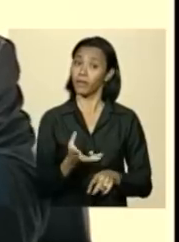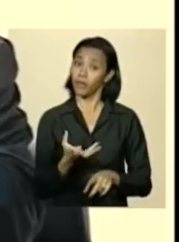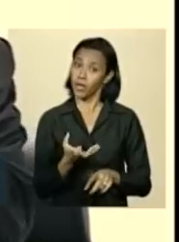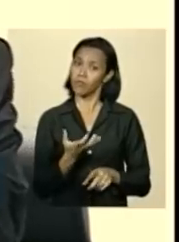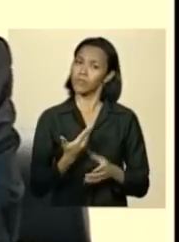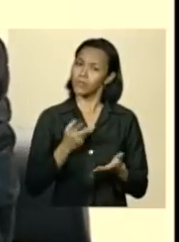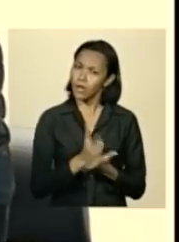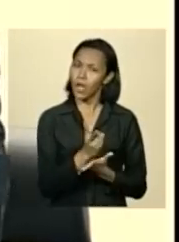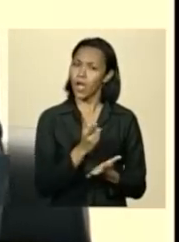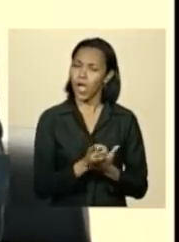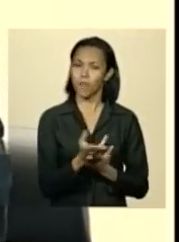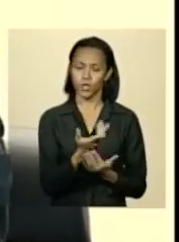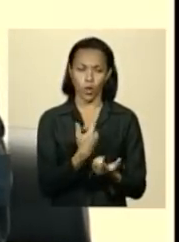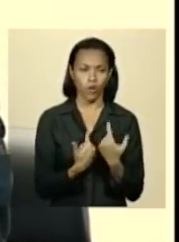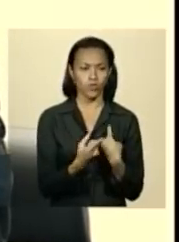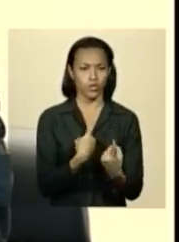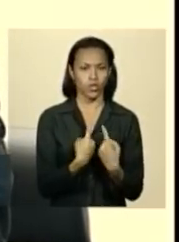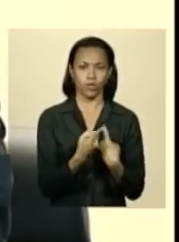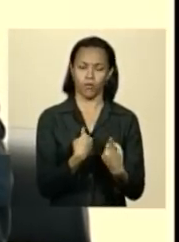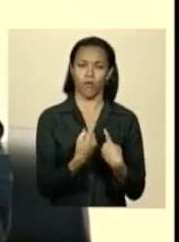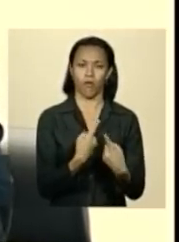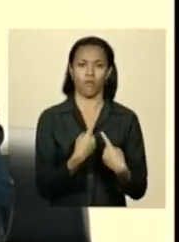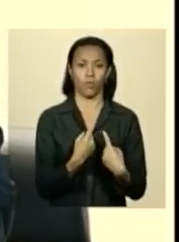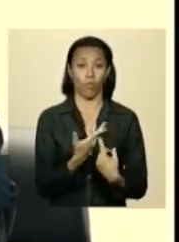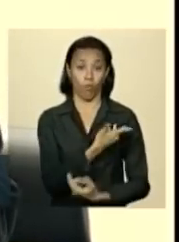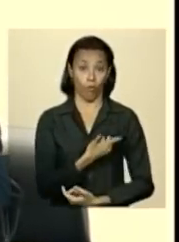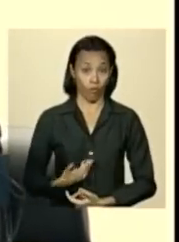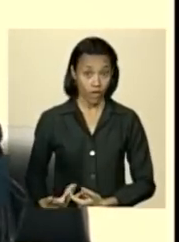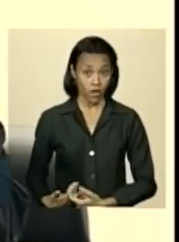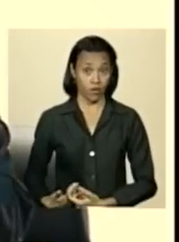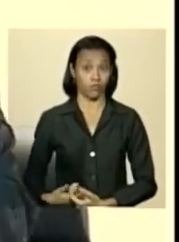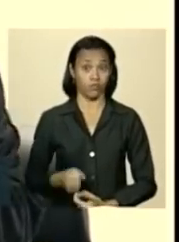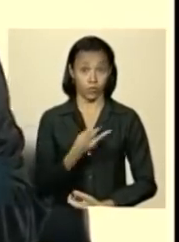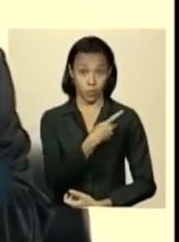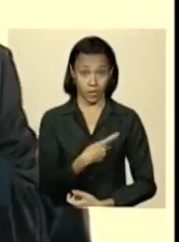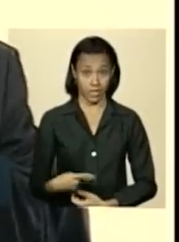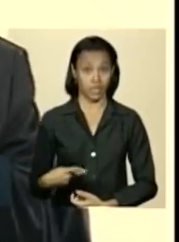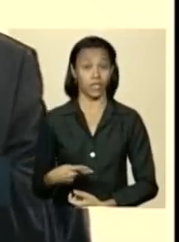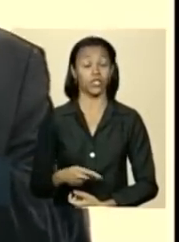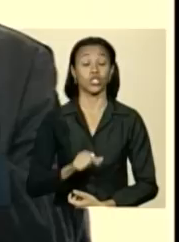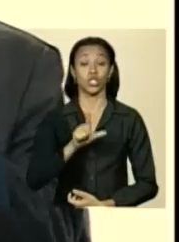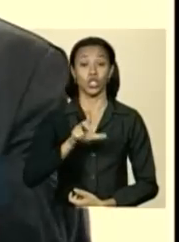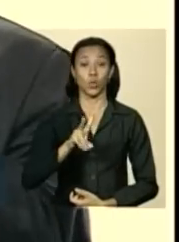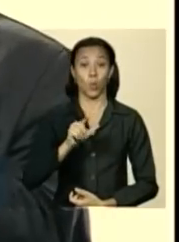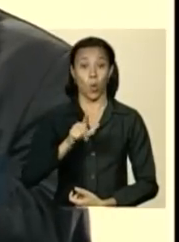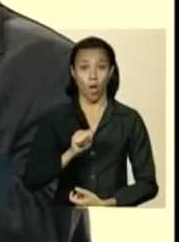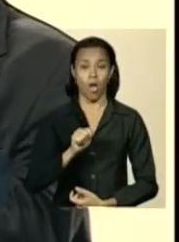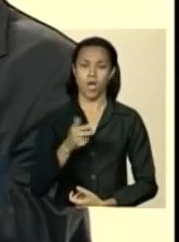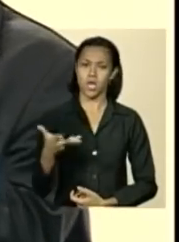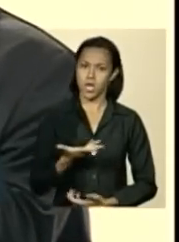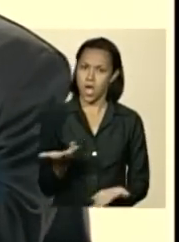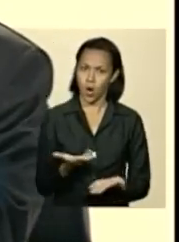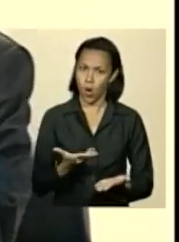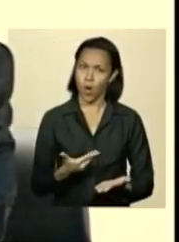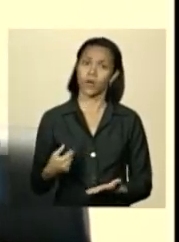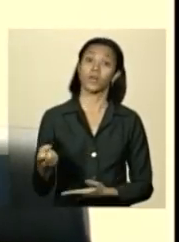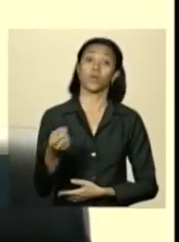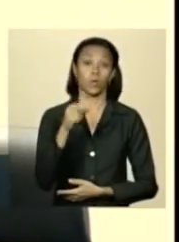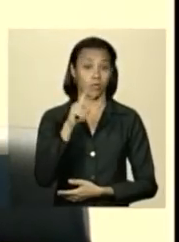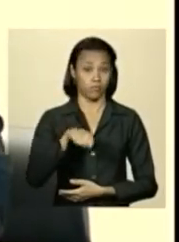diálogo dizer o seguinte o governo do presidente Lula e agora em continuidade o governo da presidenta